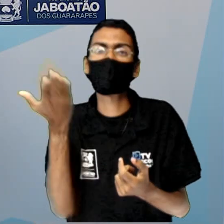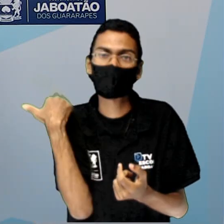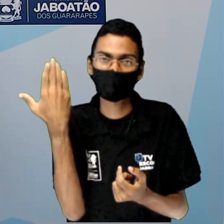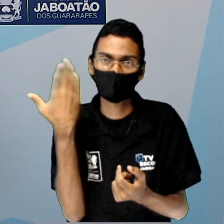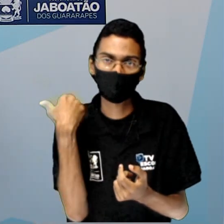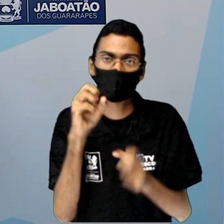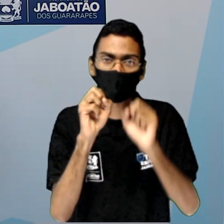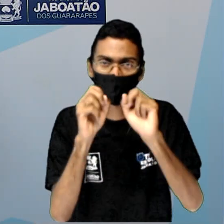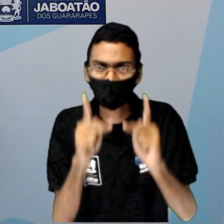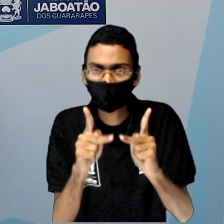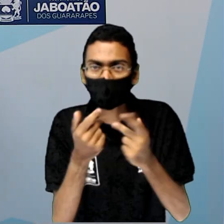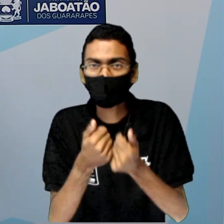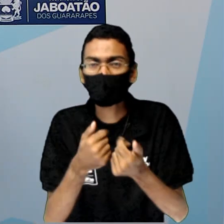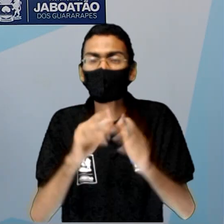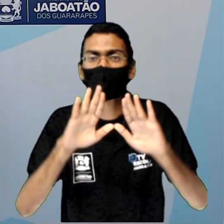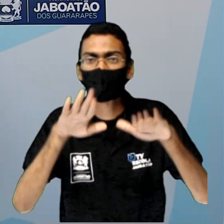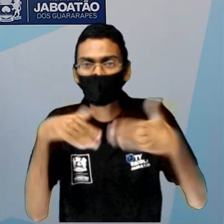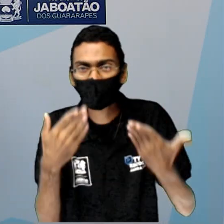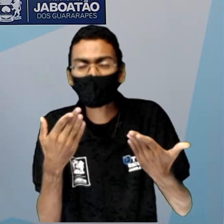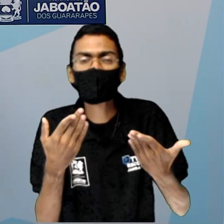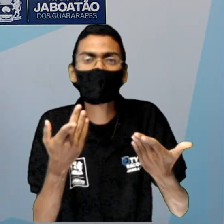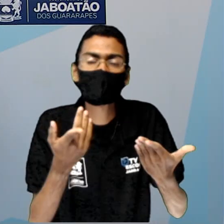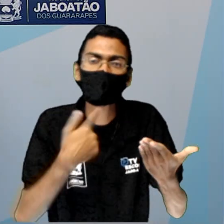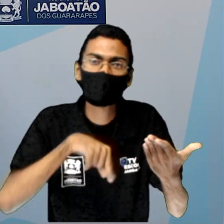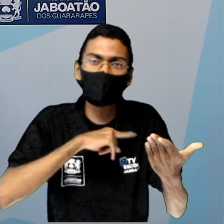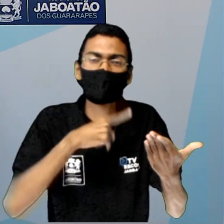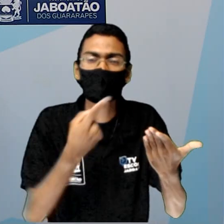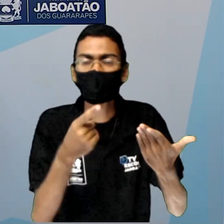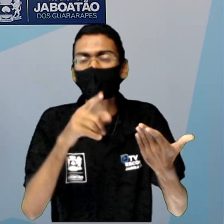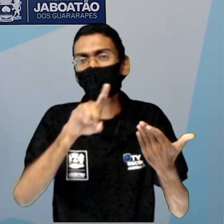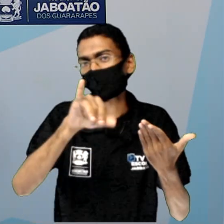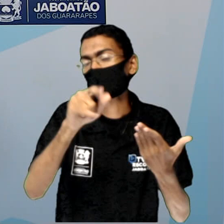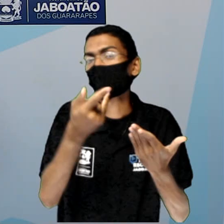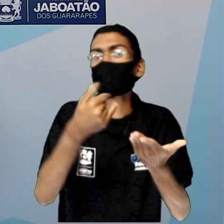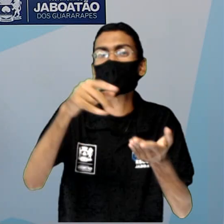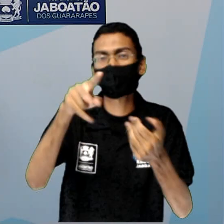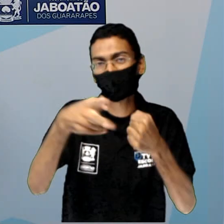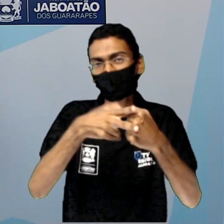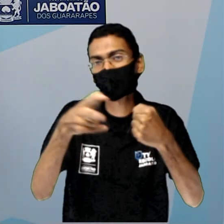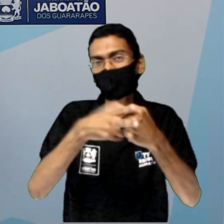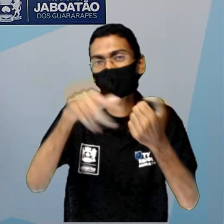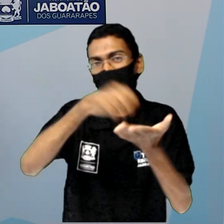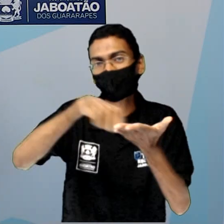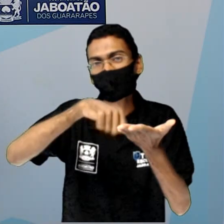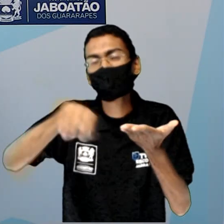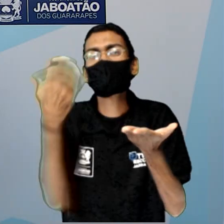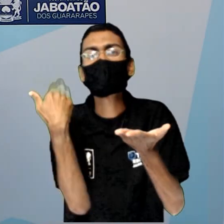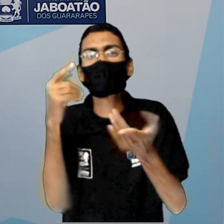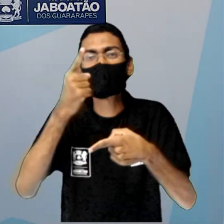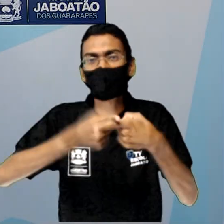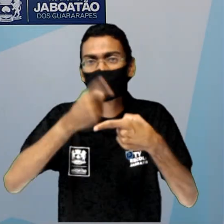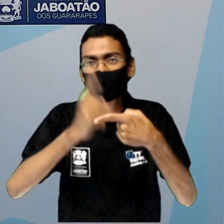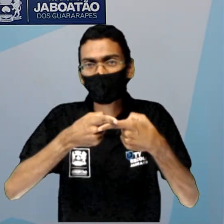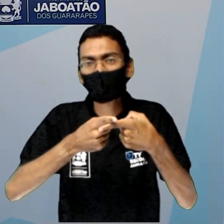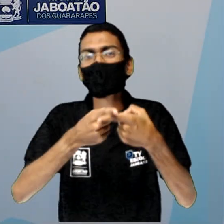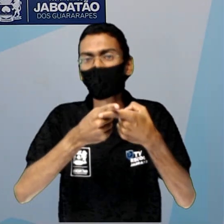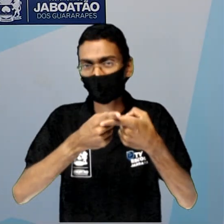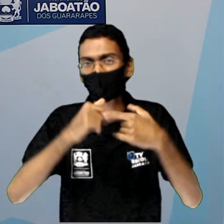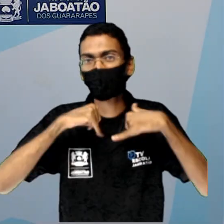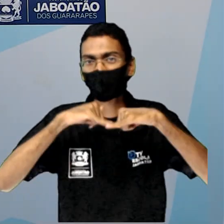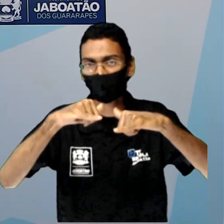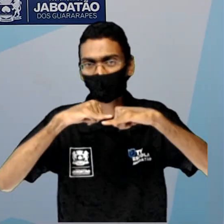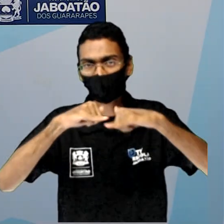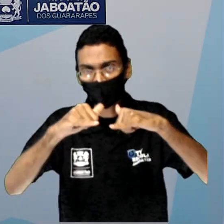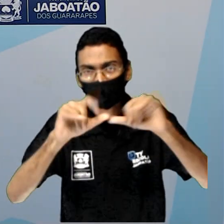a gente coloca o did, o verbo deixa de ser escrito no passado, porque aqui já está dizendo que a frase está